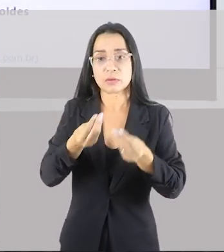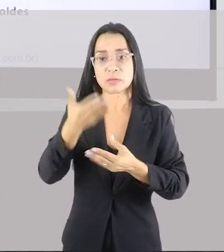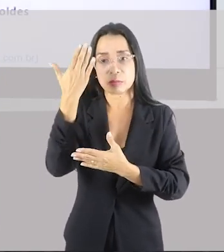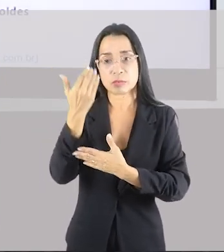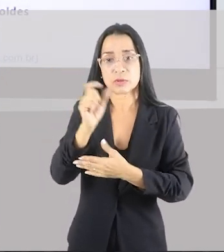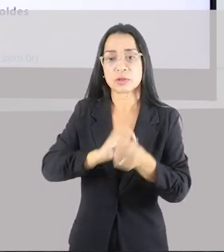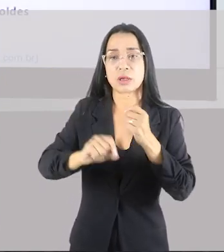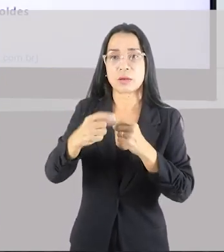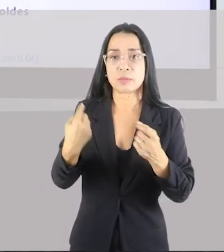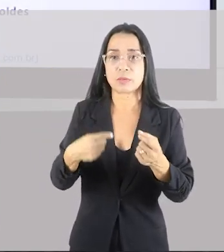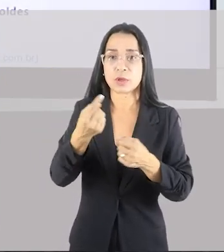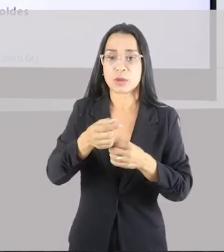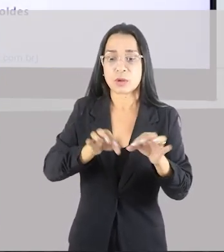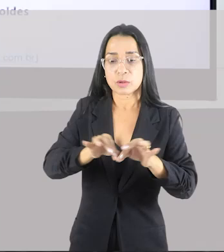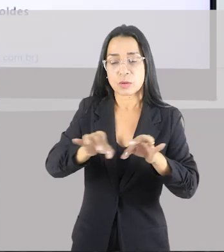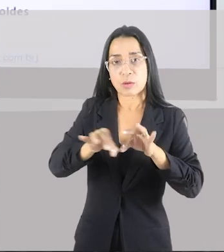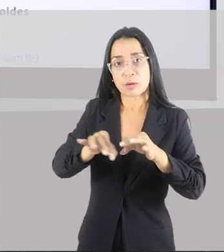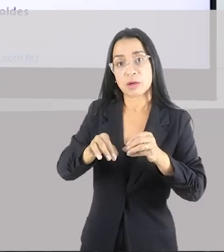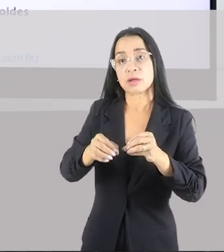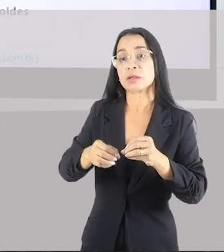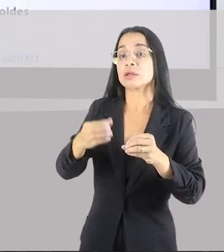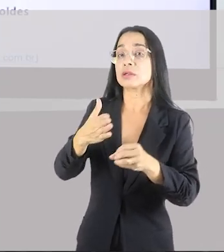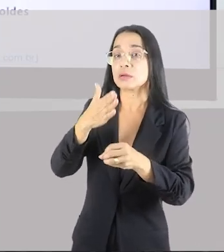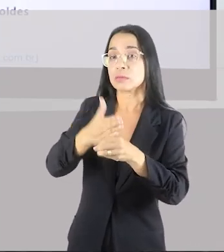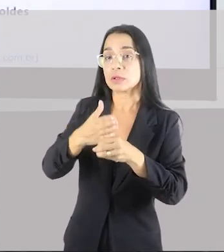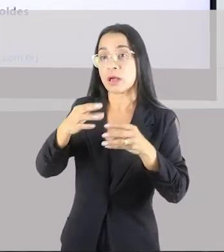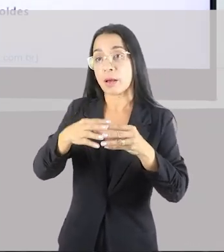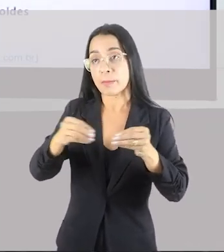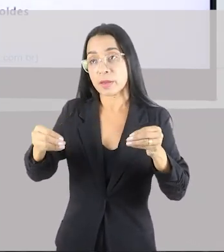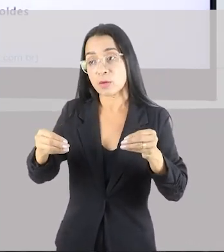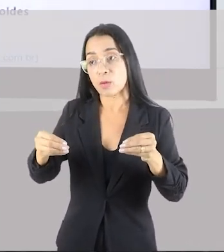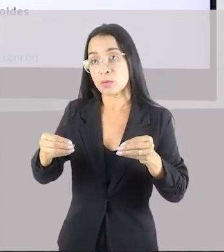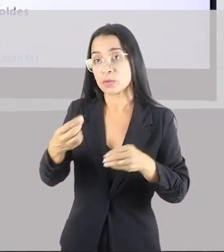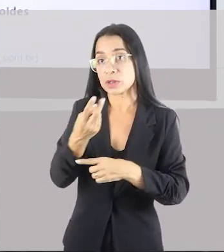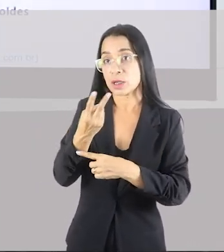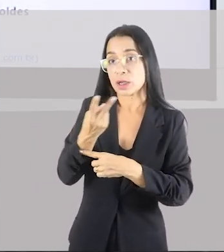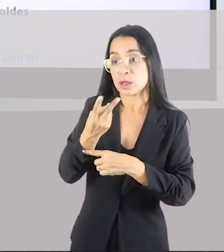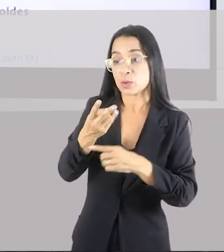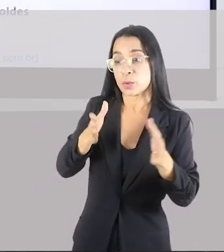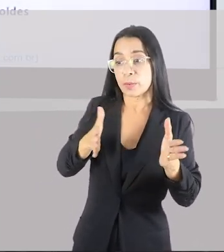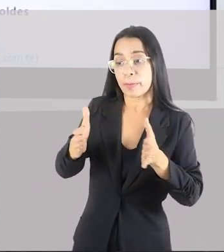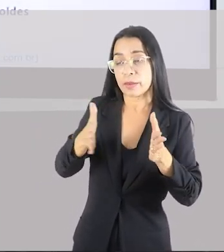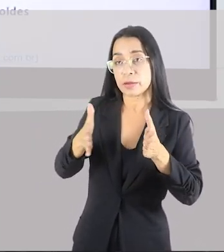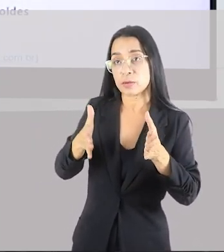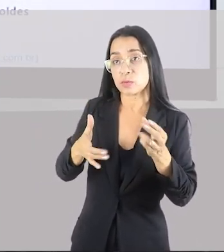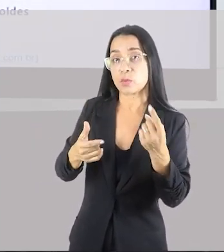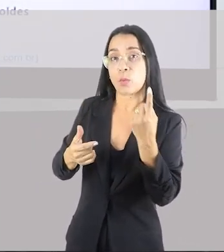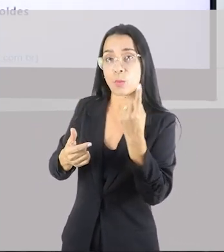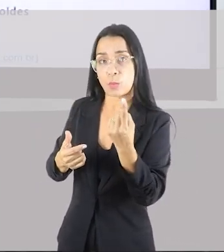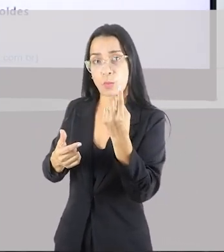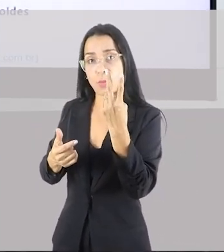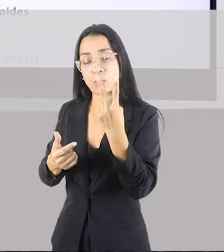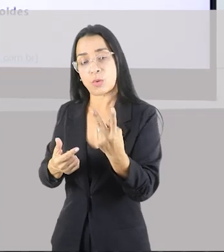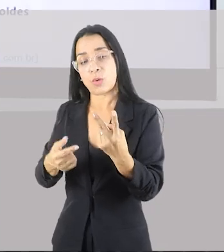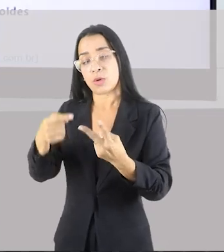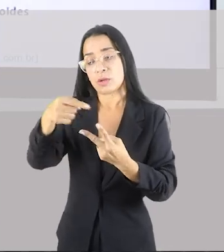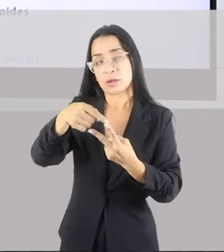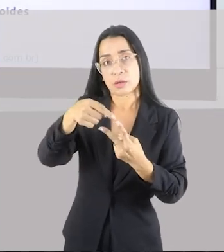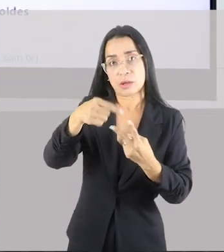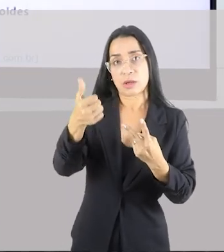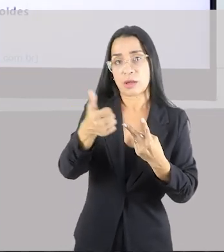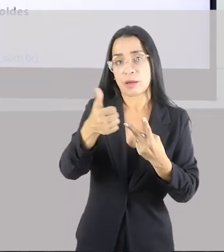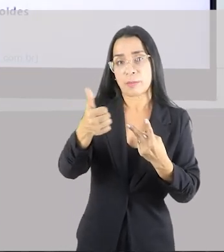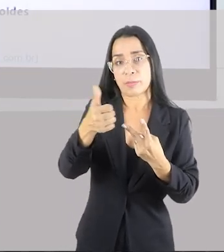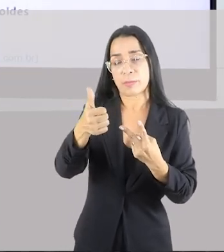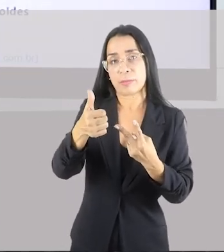sabe, a gente divide a meiose em duas fases, meiose 1 e meiose 2. Então, aquela célula